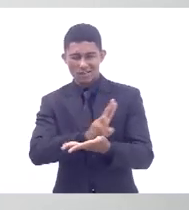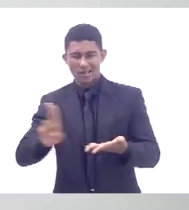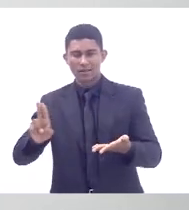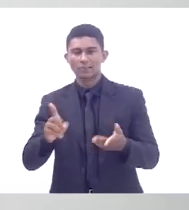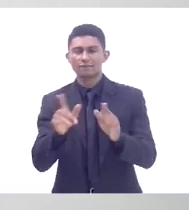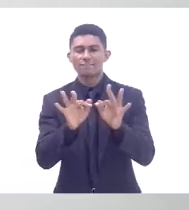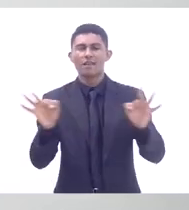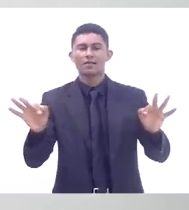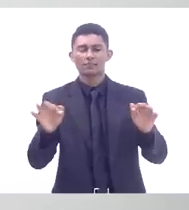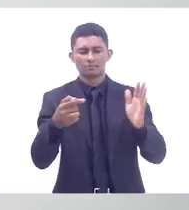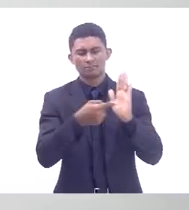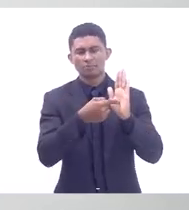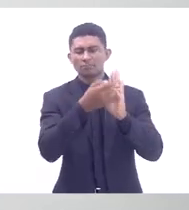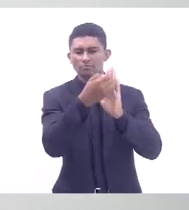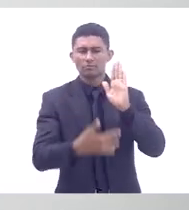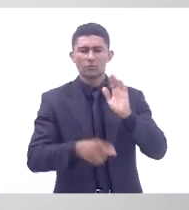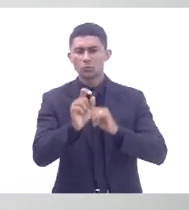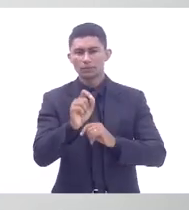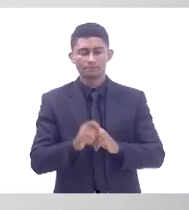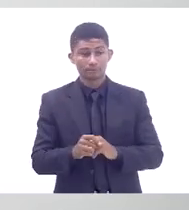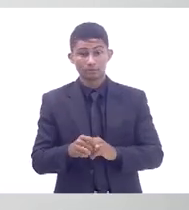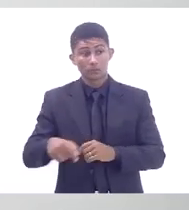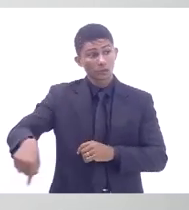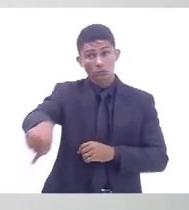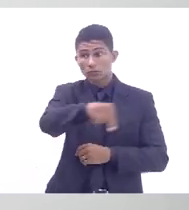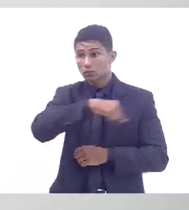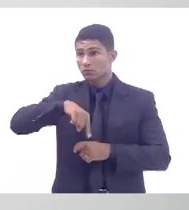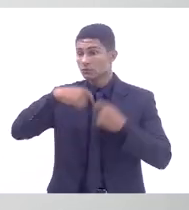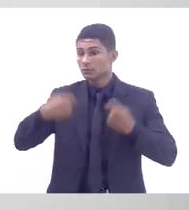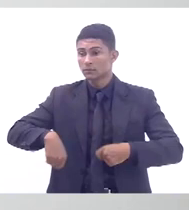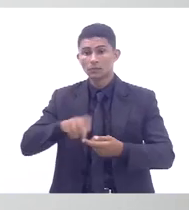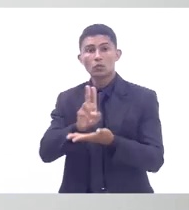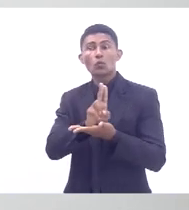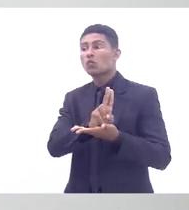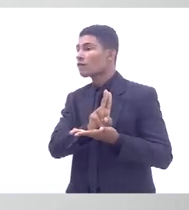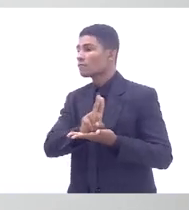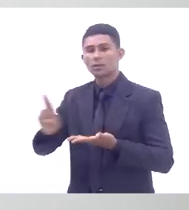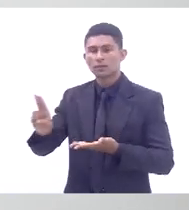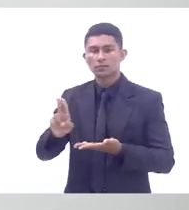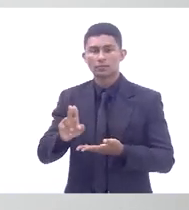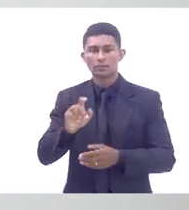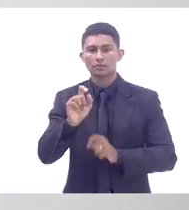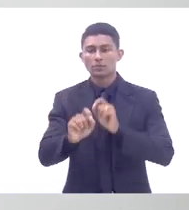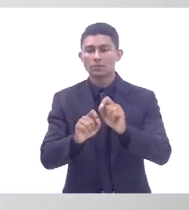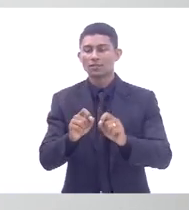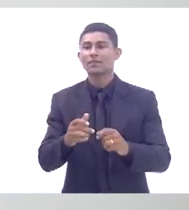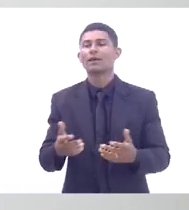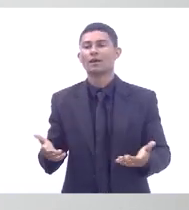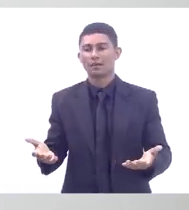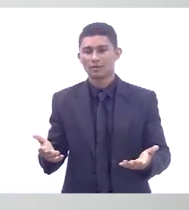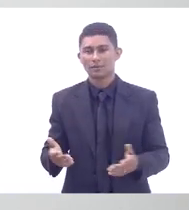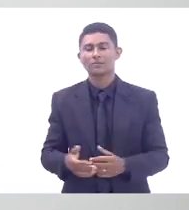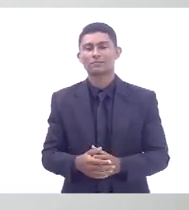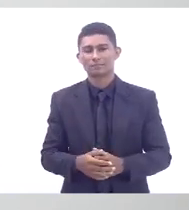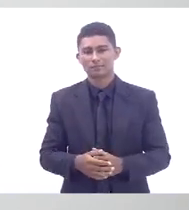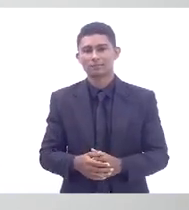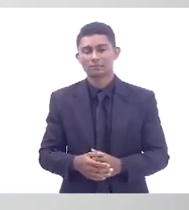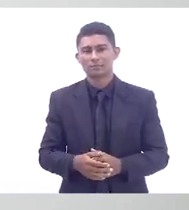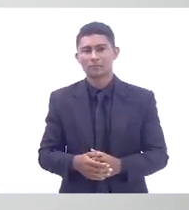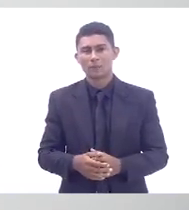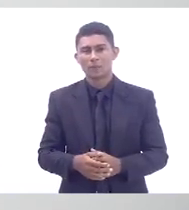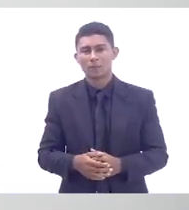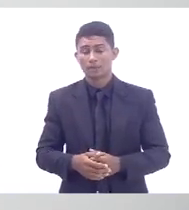"a universidade que precisamos antes de insistir como um fato no mundo das coisas